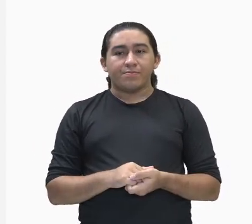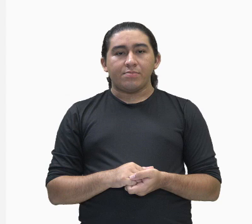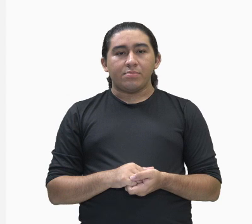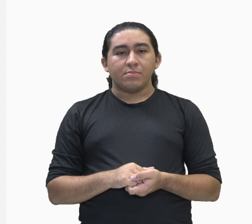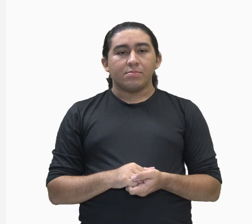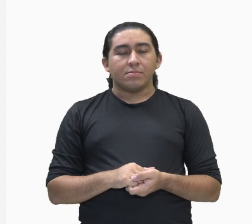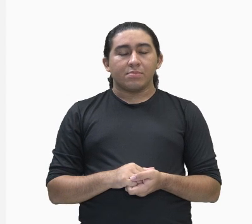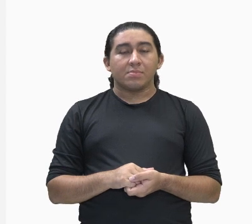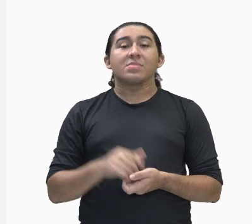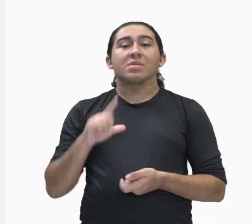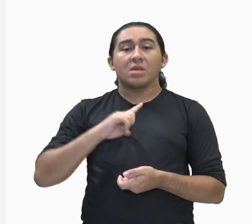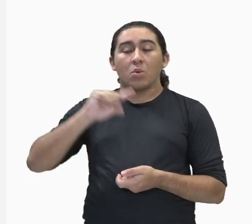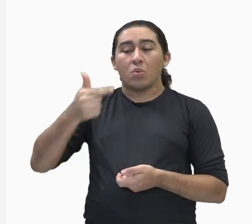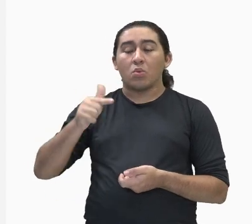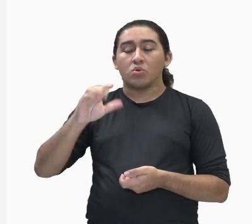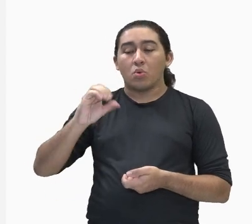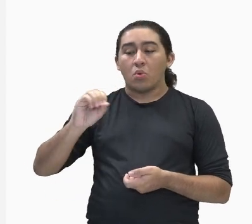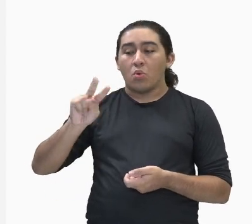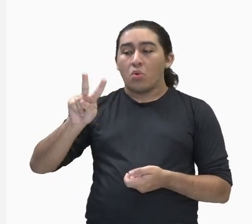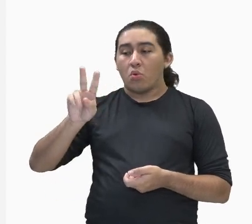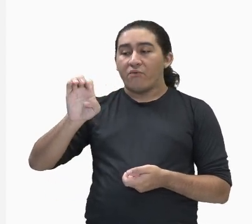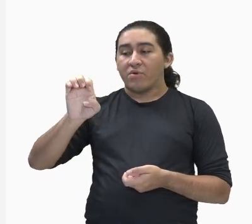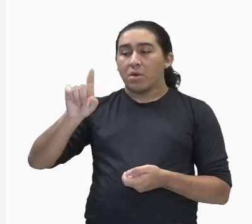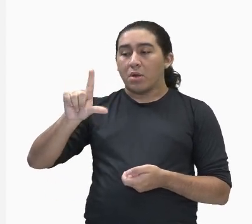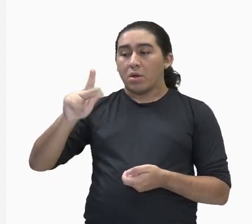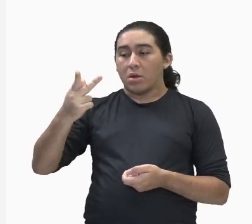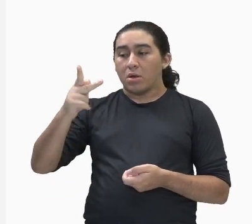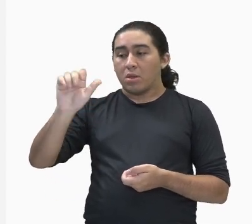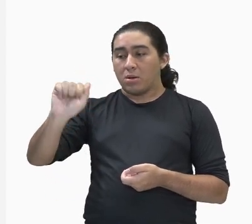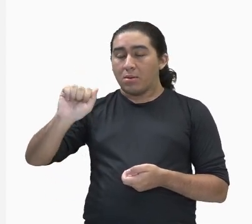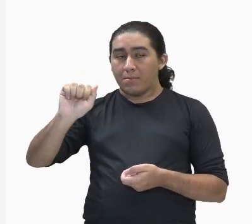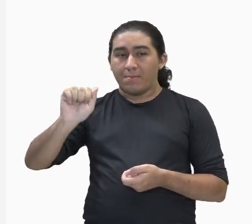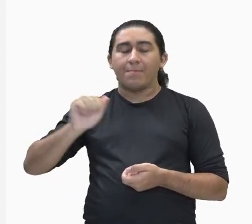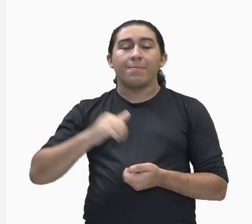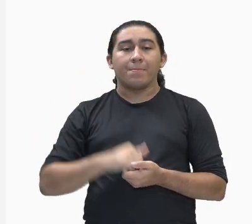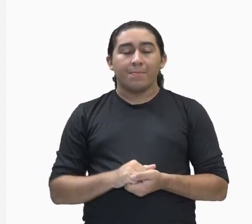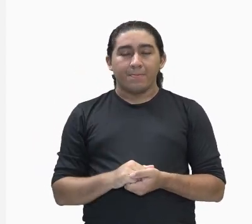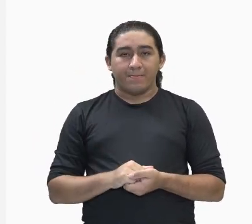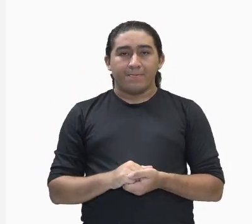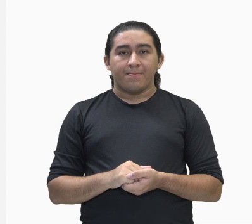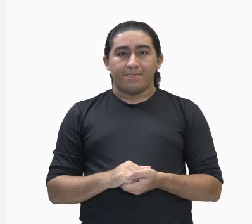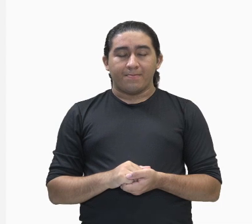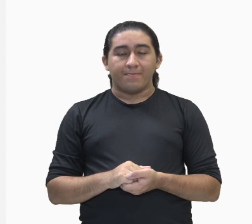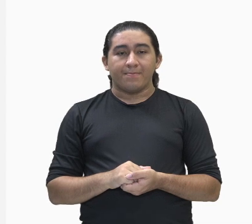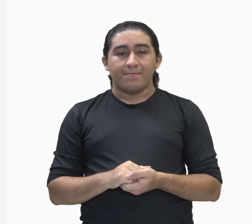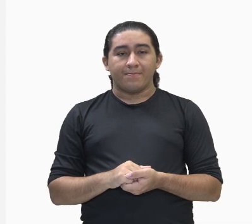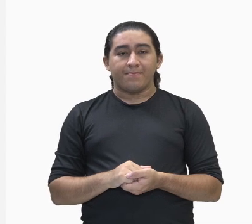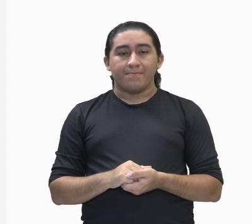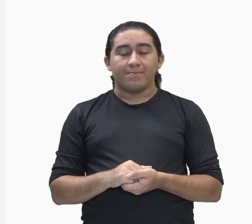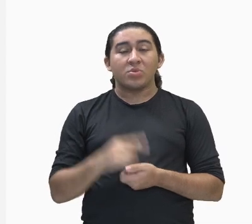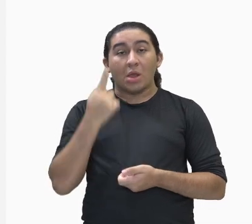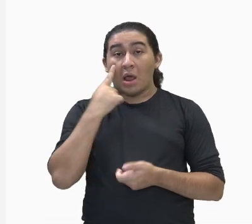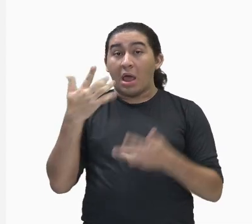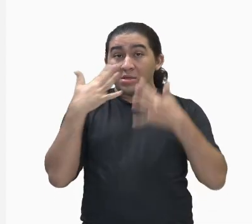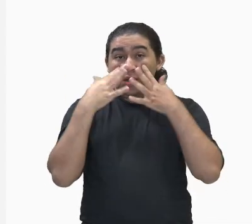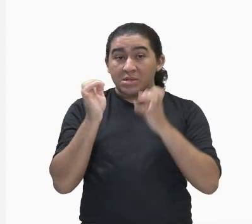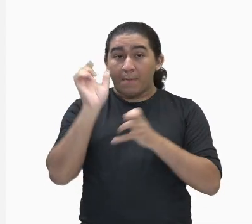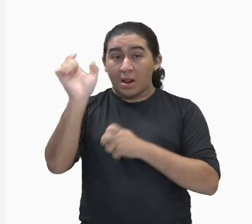seja hawk, que é gavião, tá certo? E sheep é ovelha,